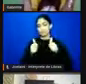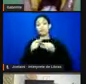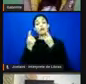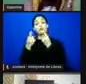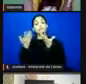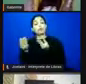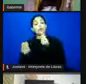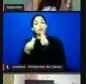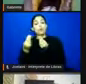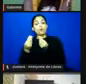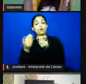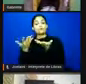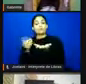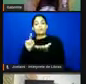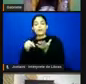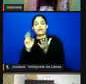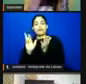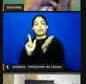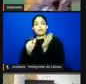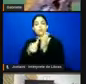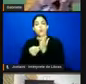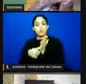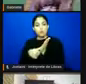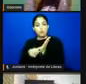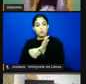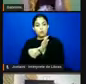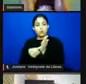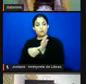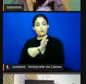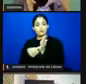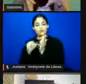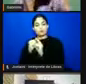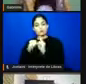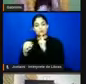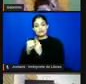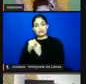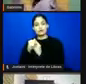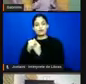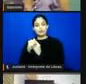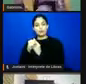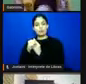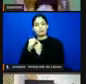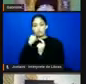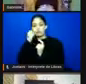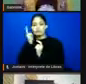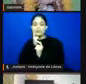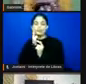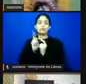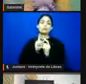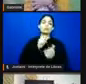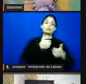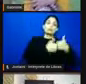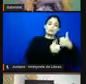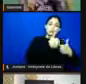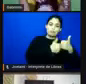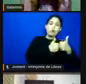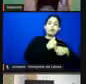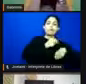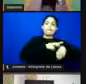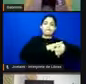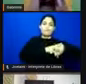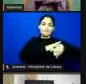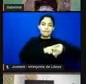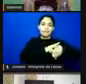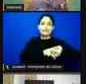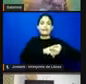a cor da organização vai aparecer em amarelo, quando for um clube de futebol, vai ser verde, e assim sucessivamente,